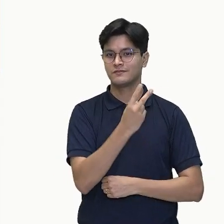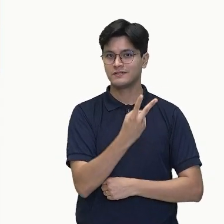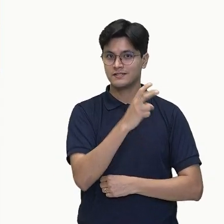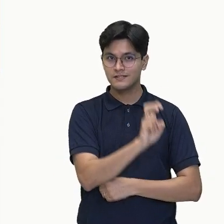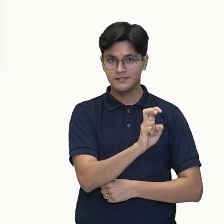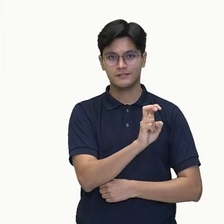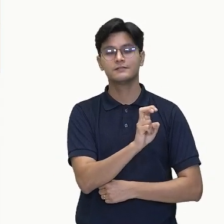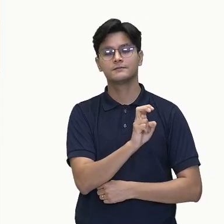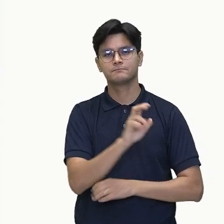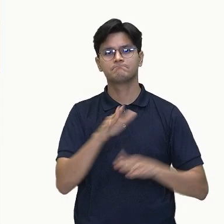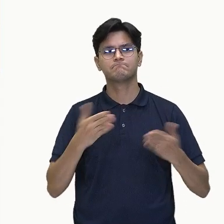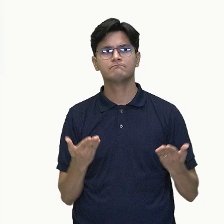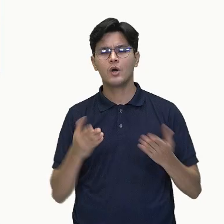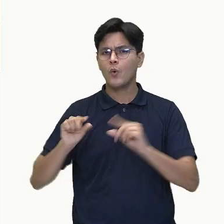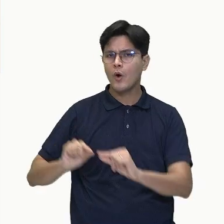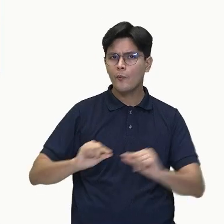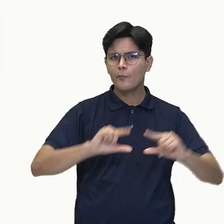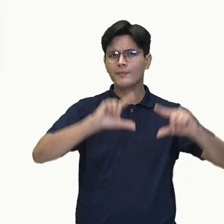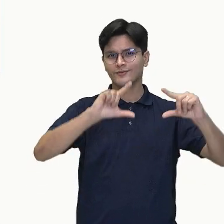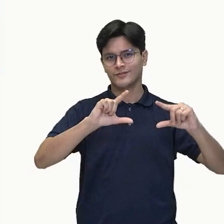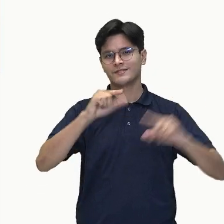aumento equivalente a